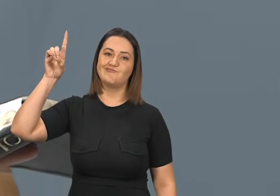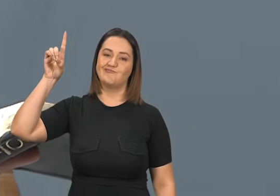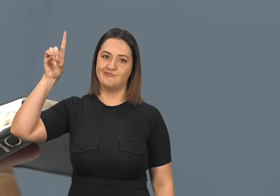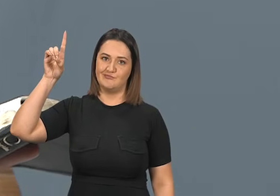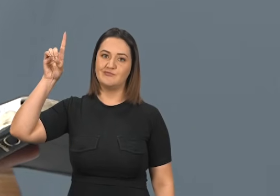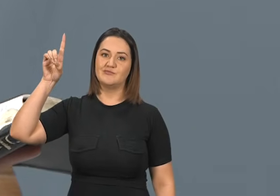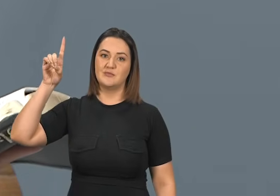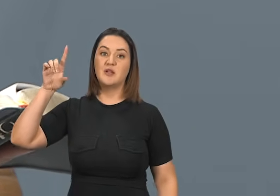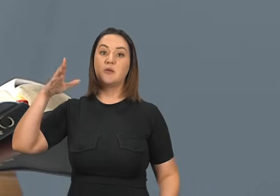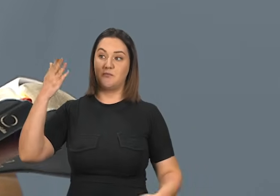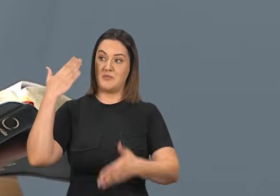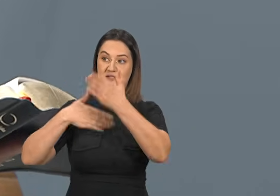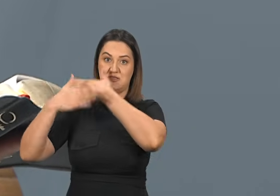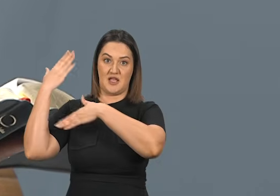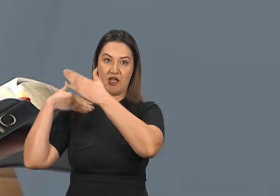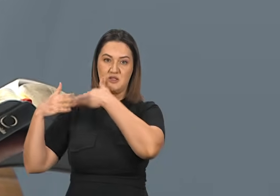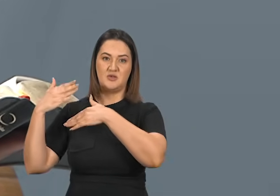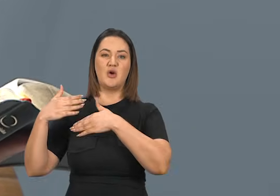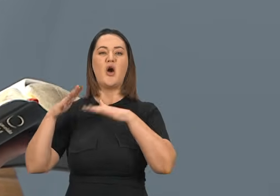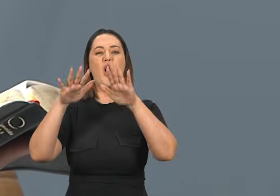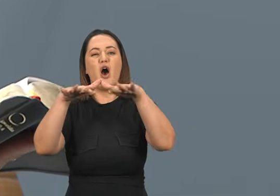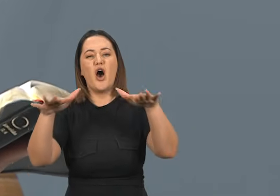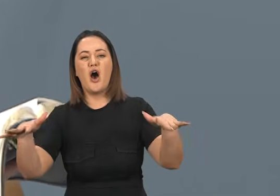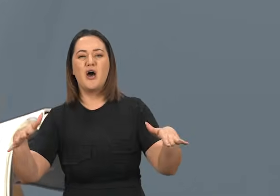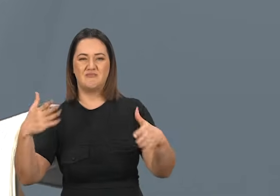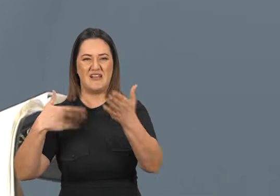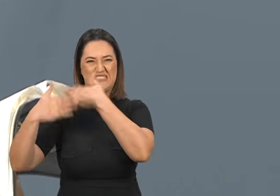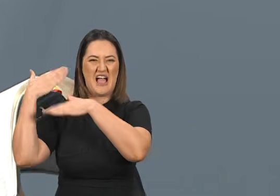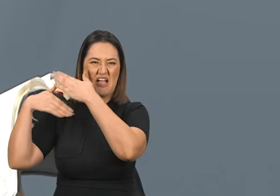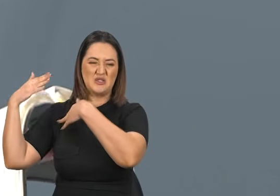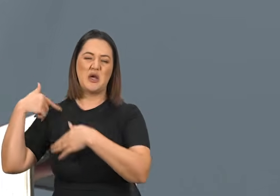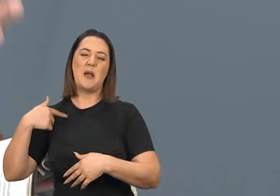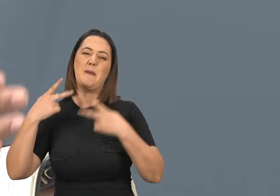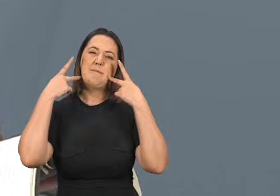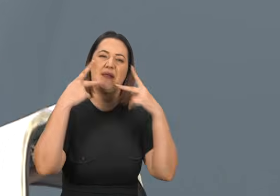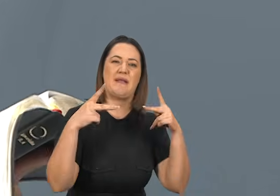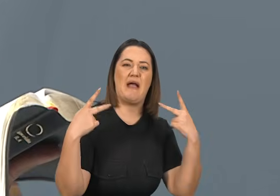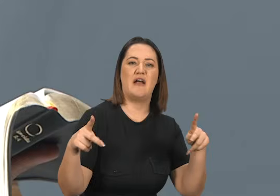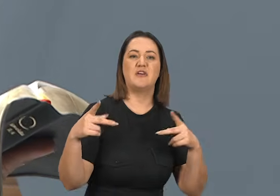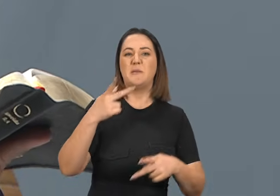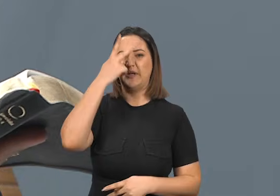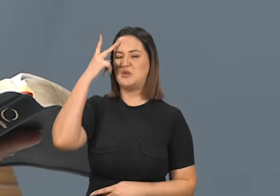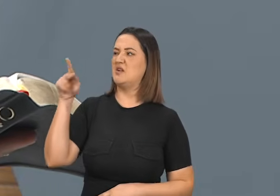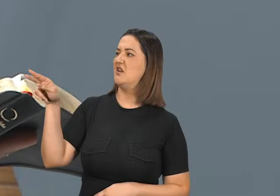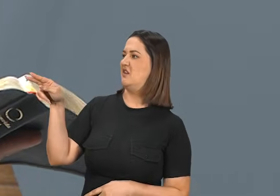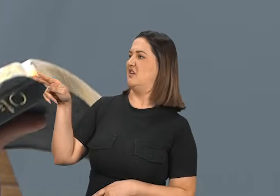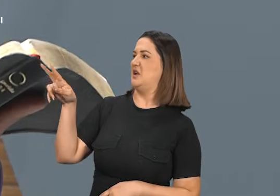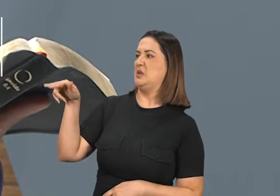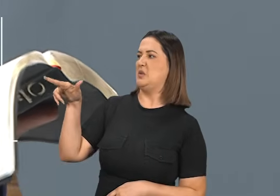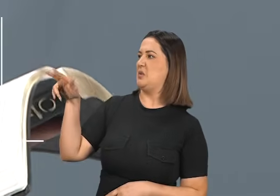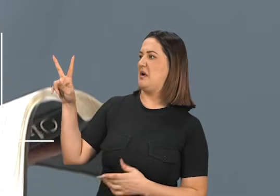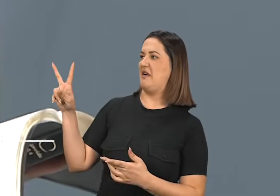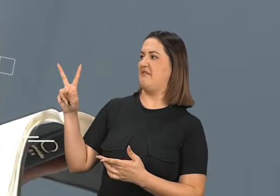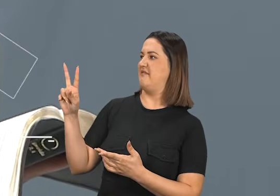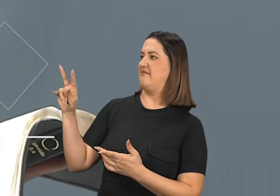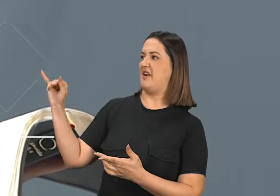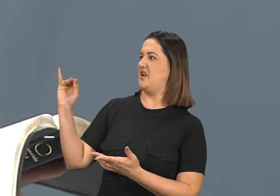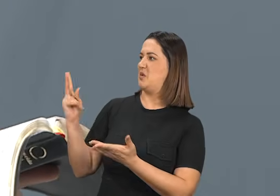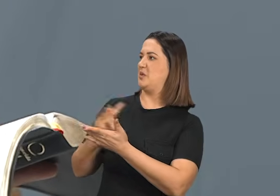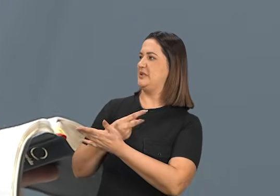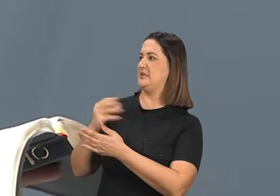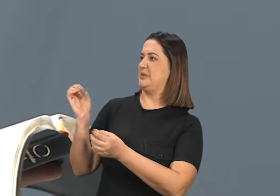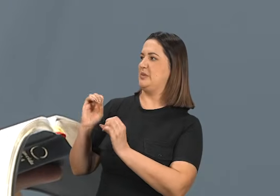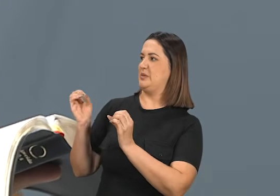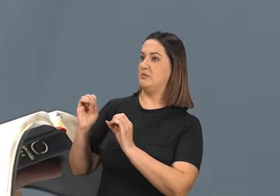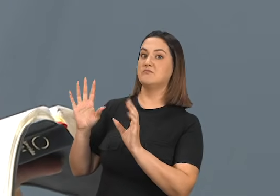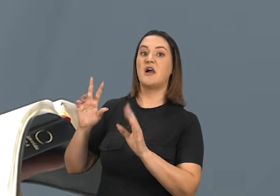fato. Quando a gente pregava antes, olha, vai acontecer isso, vai acontecer aquilo, muita gente pensava assim, isso nunca vai acontecer.